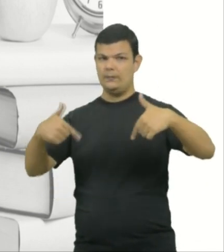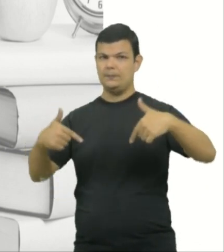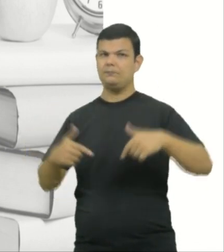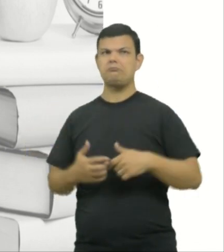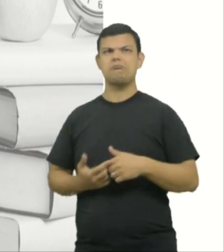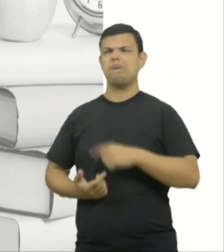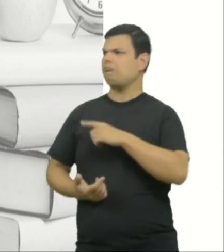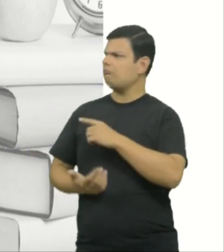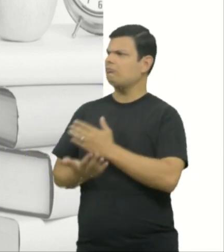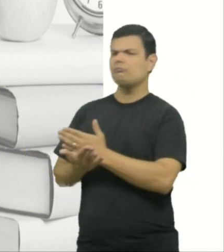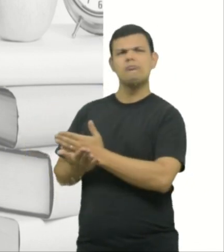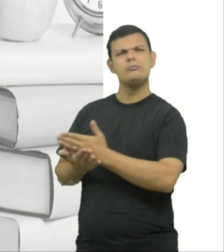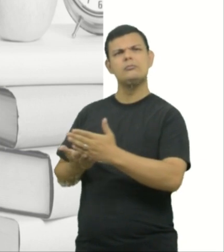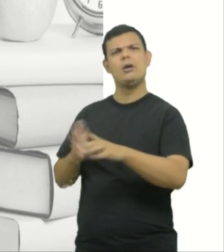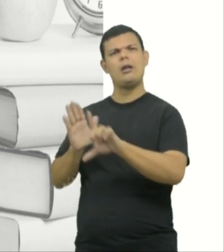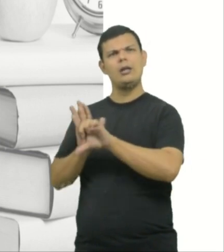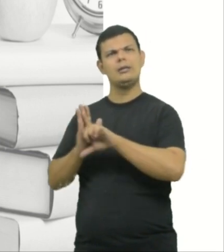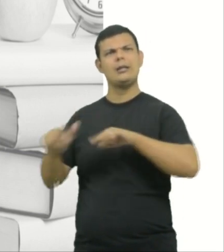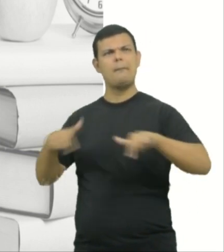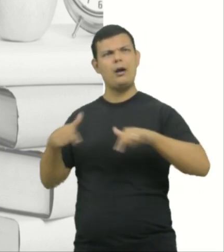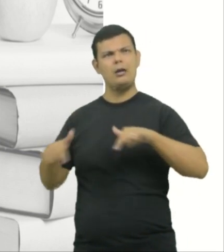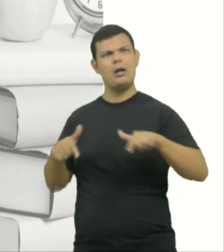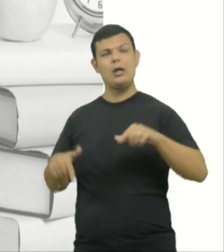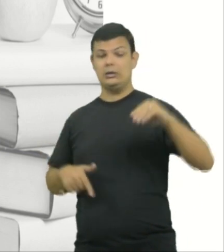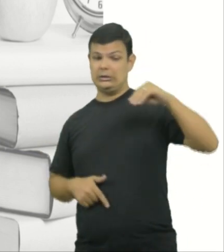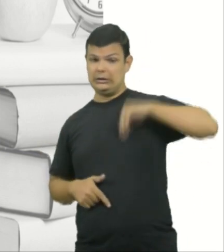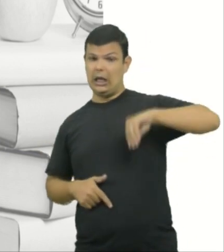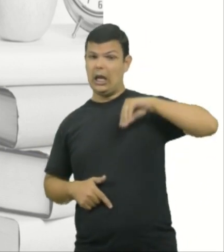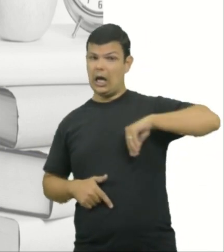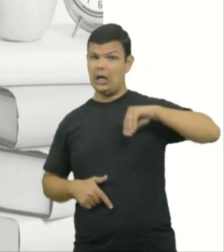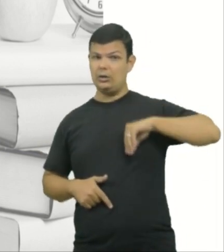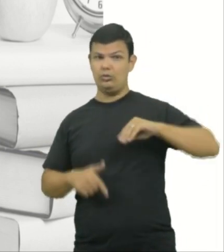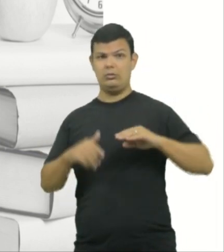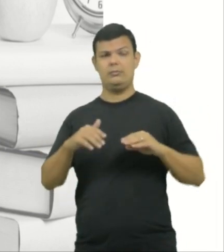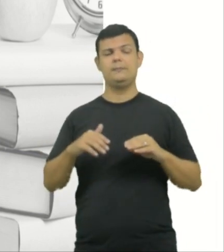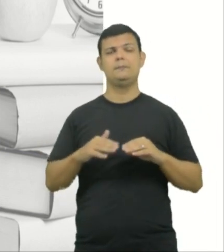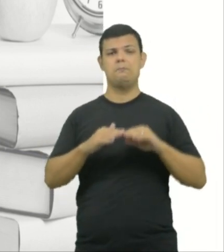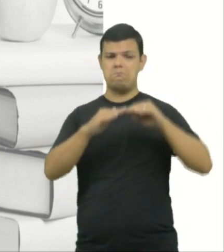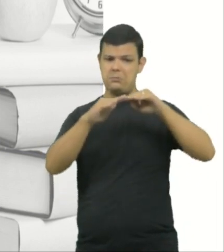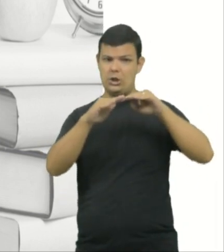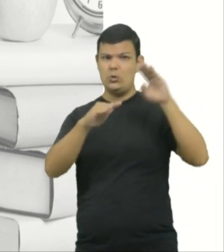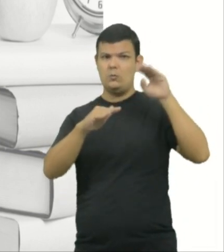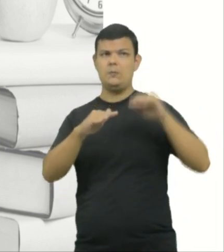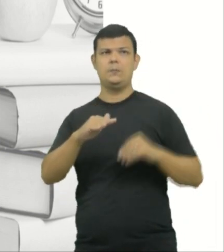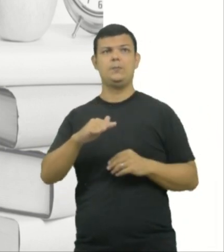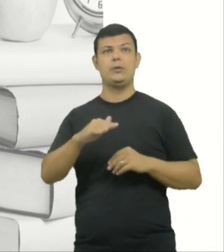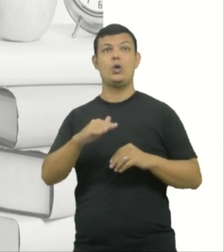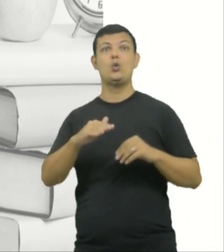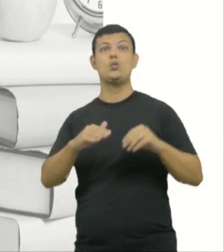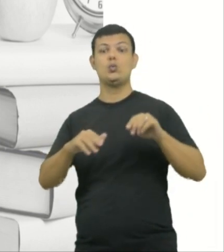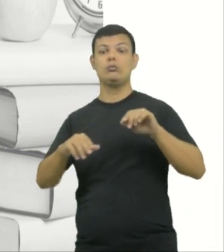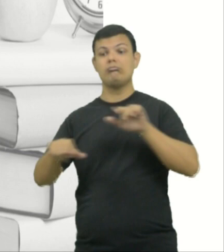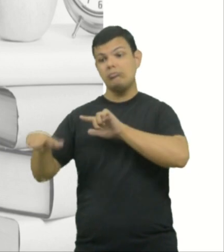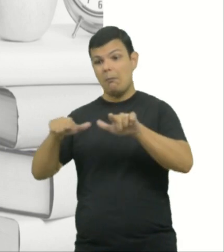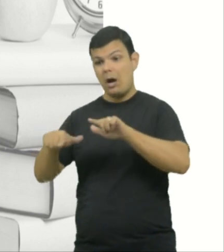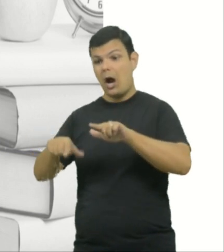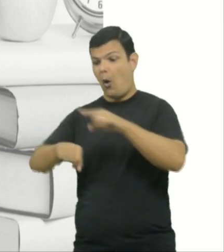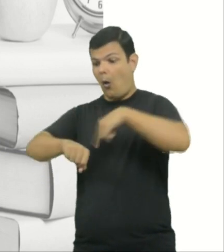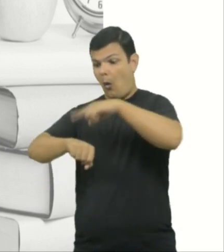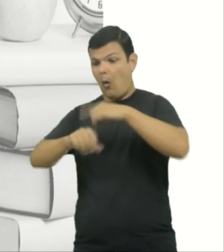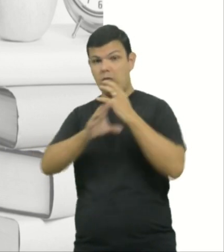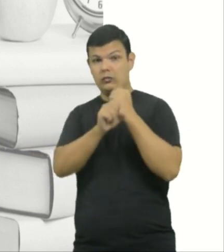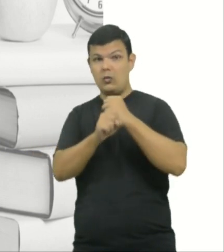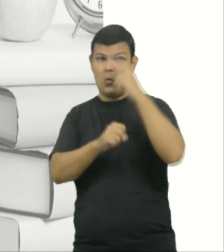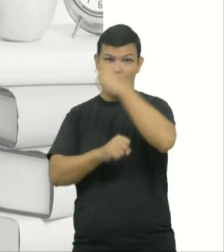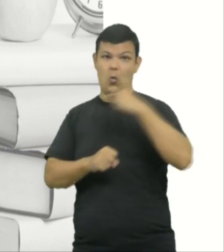Através dessas leis trabalhistas, nós tivemos garantia de salário mínimo, jornada diária de 8 horas de